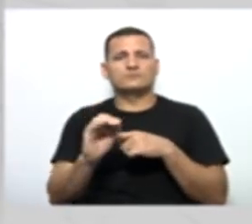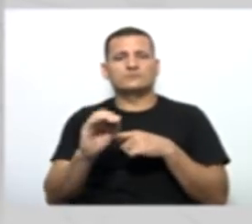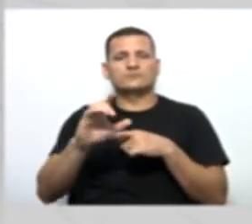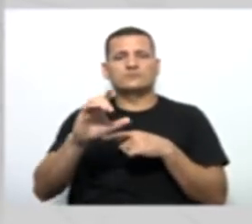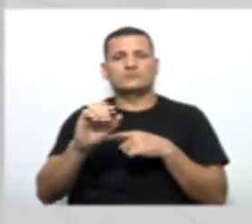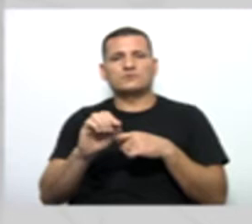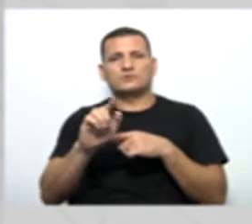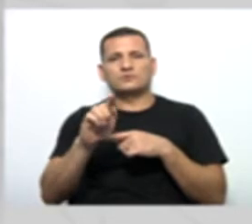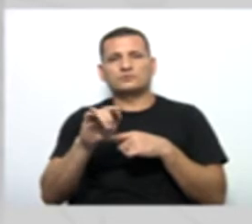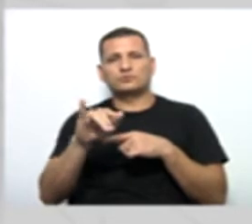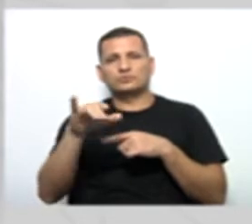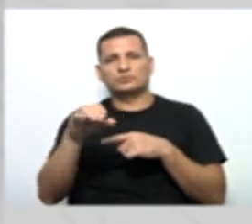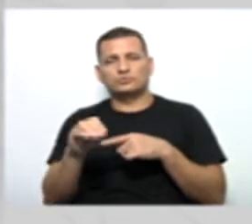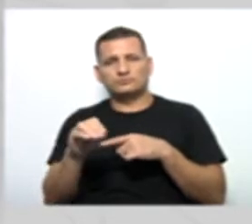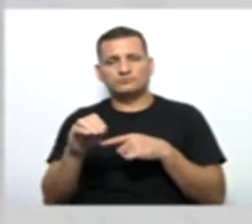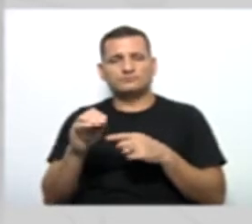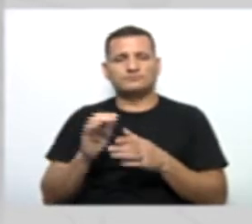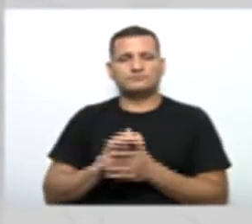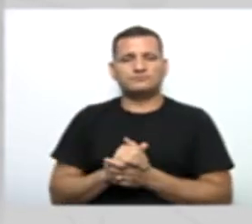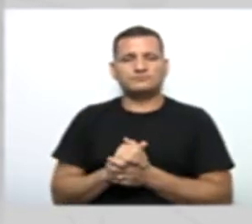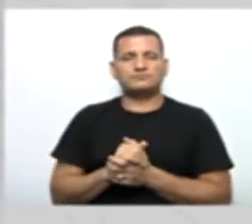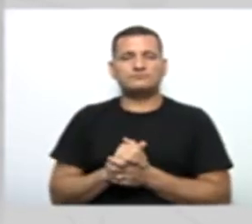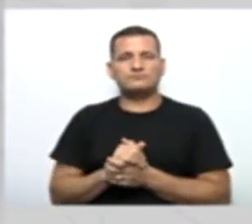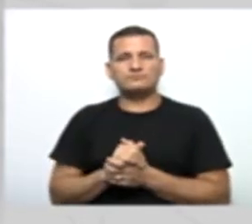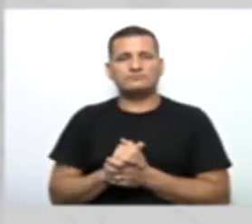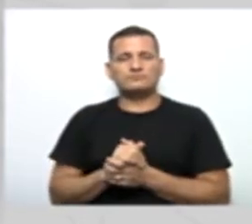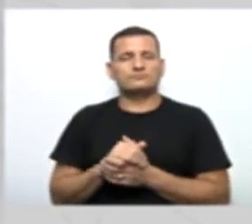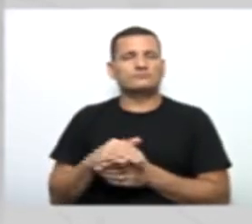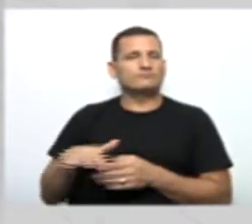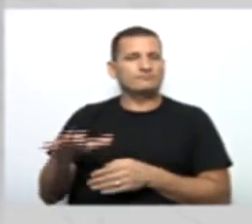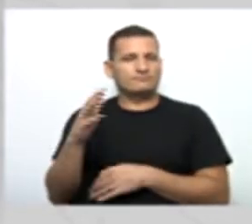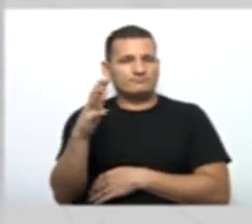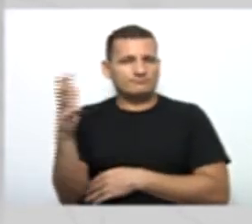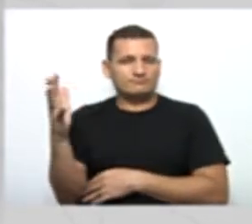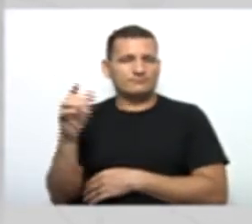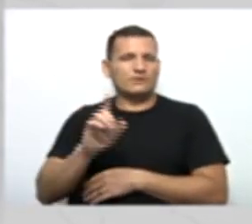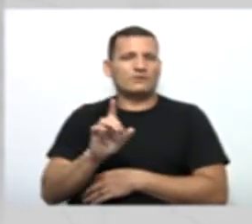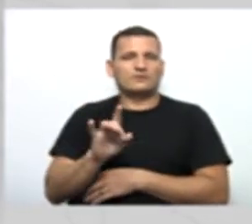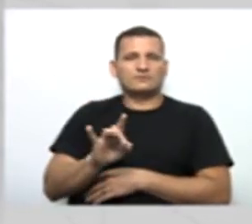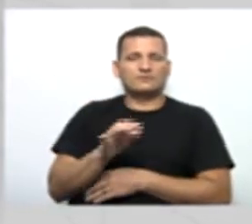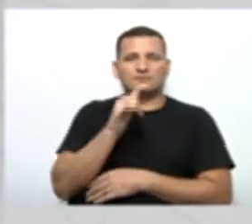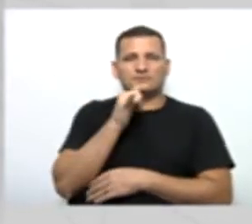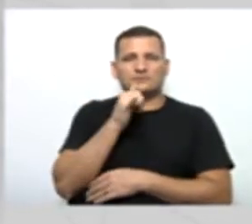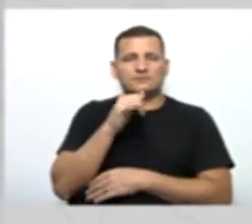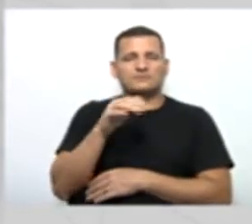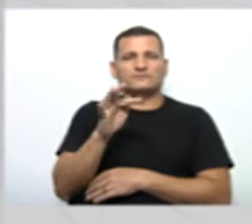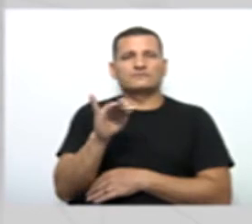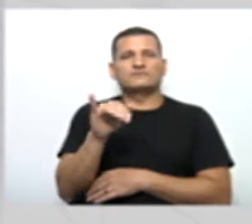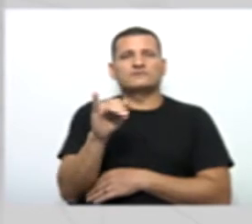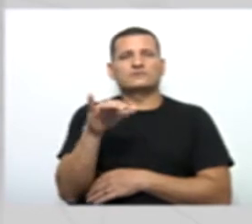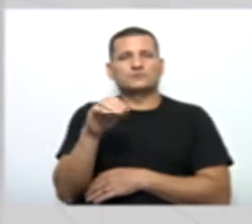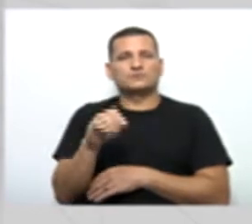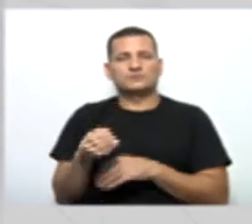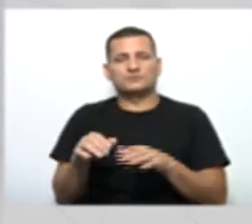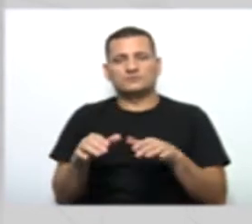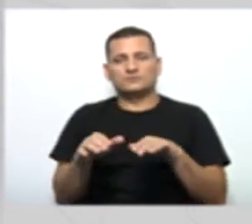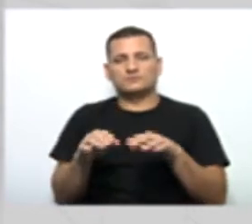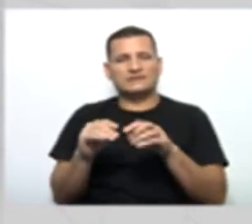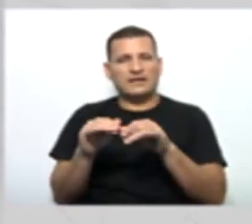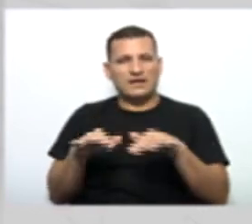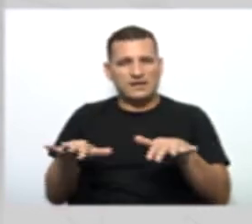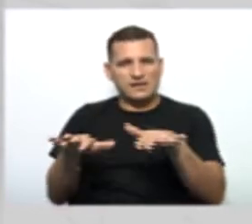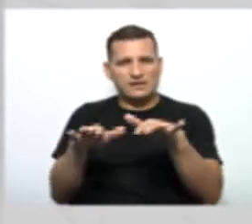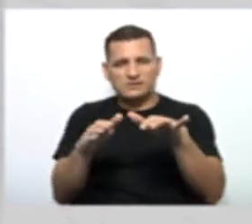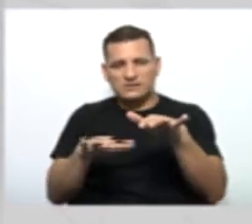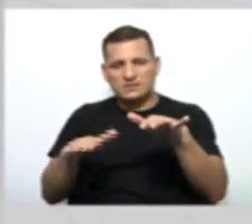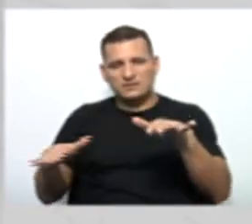é somente aqueles fatores físicos, como por exemplo, o relevo do terreno, os rios que existem, mas também